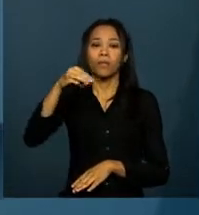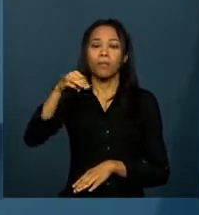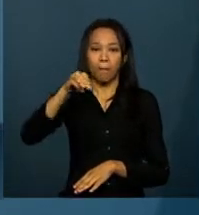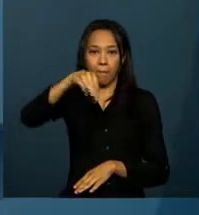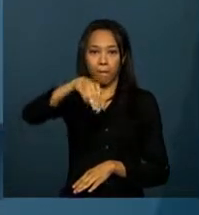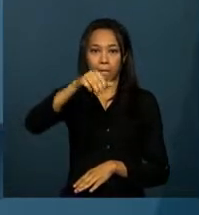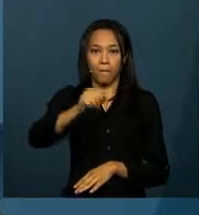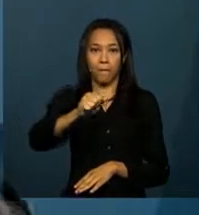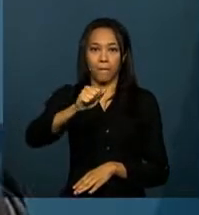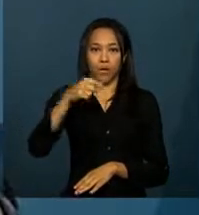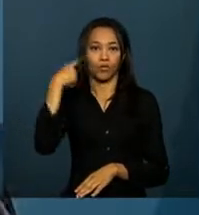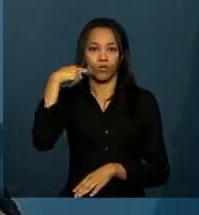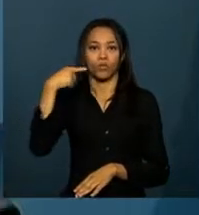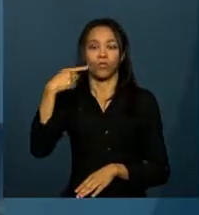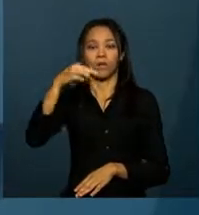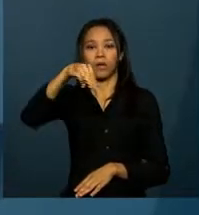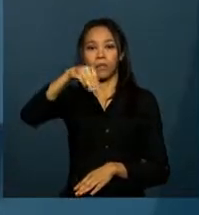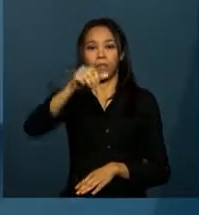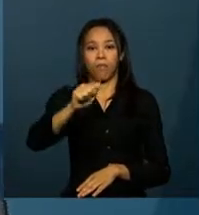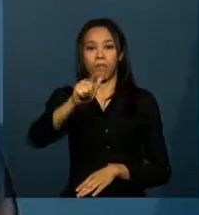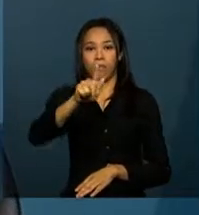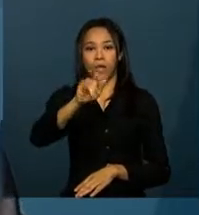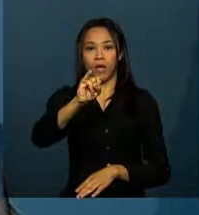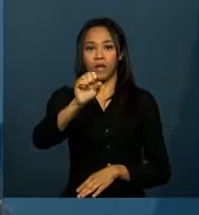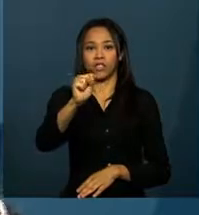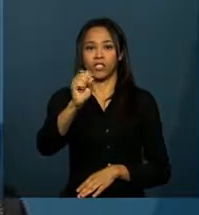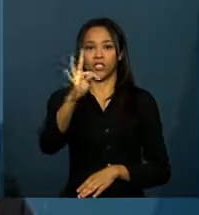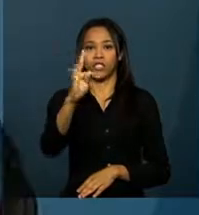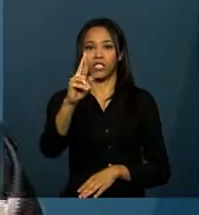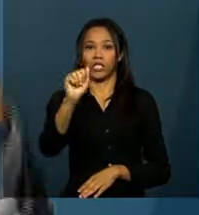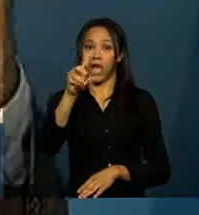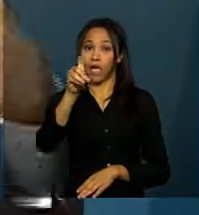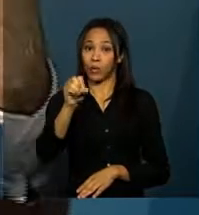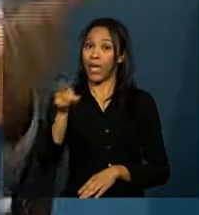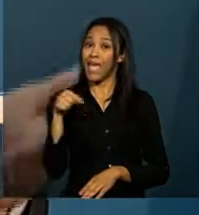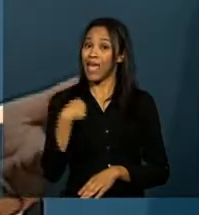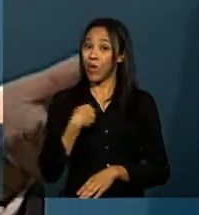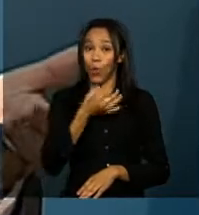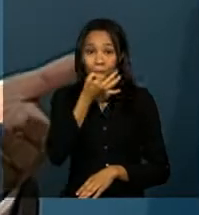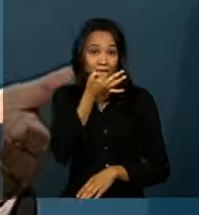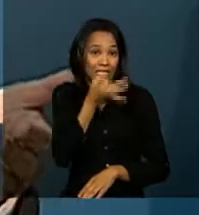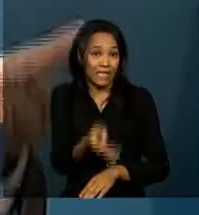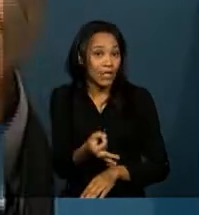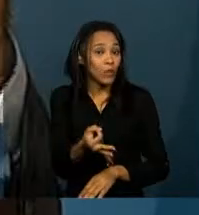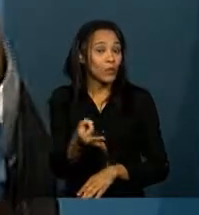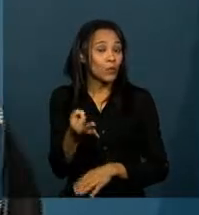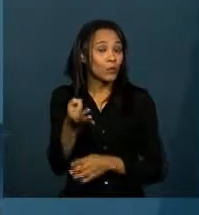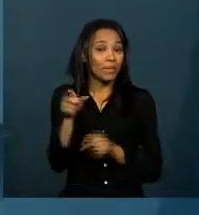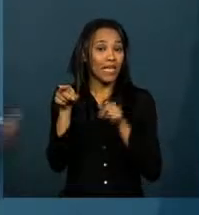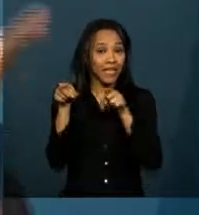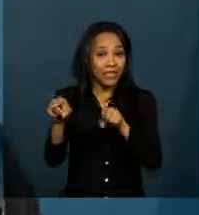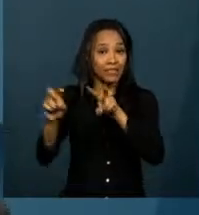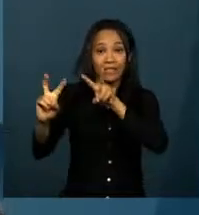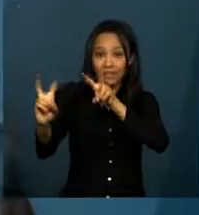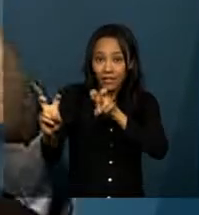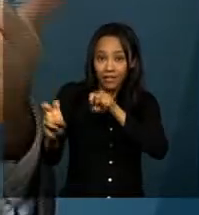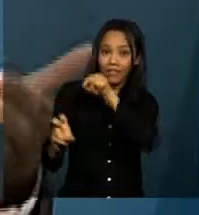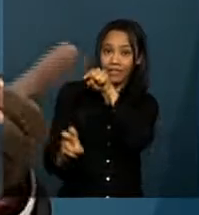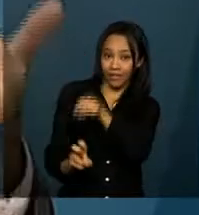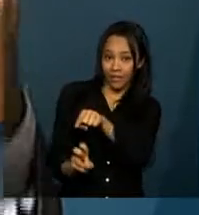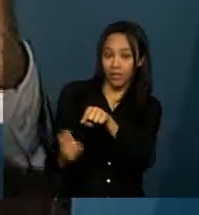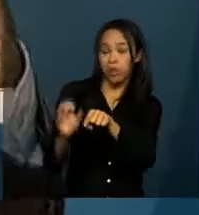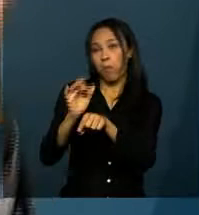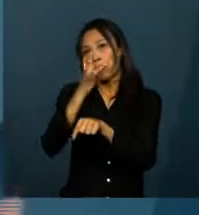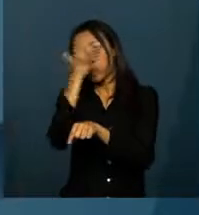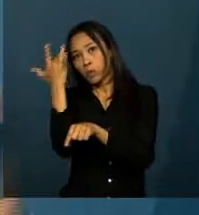acha que deve abrir. Então, evidentemente, eu não posso emitir nenhum juízo de opiniões sobre situações de opinião sobre